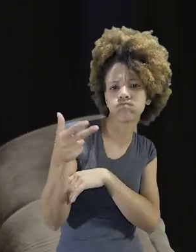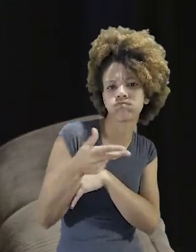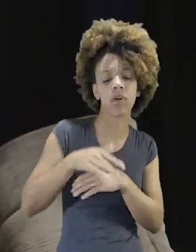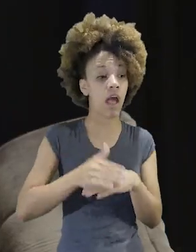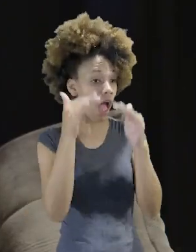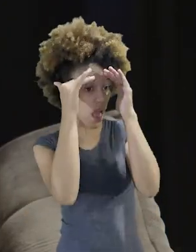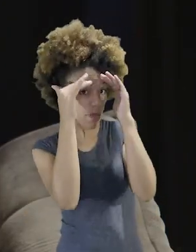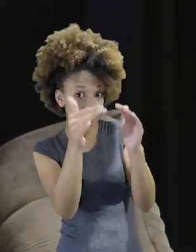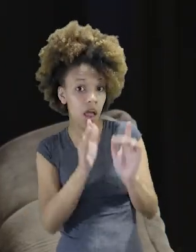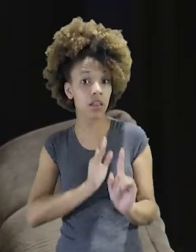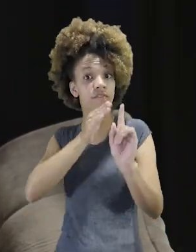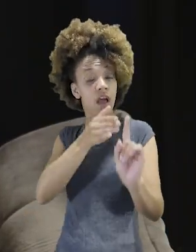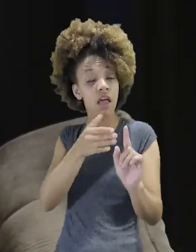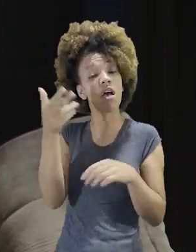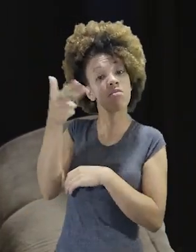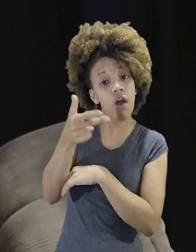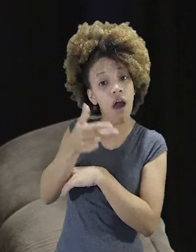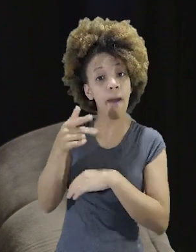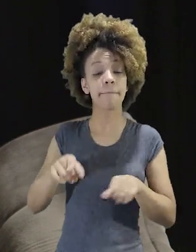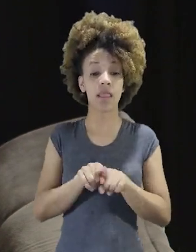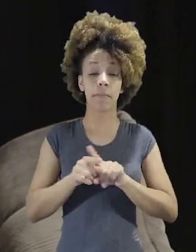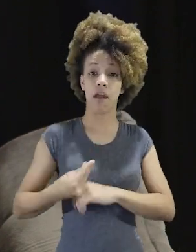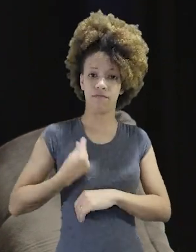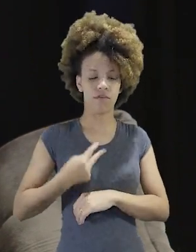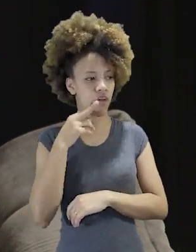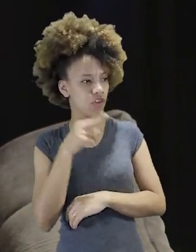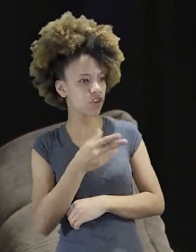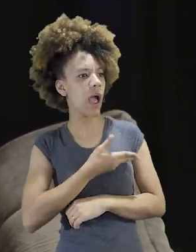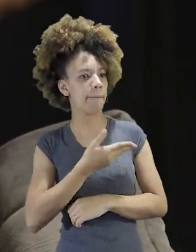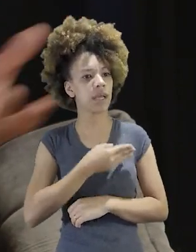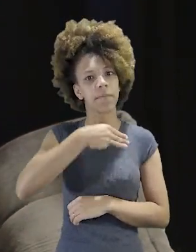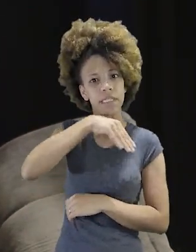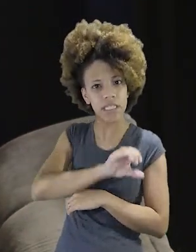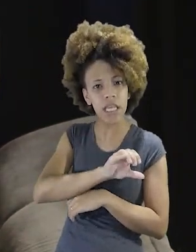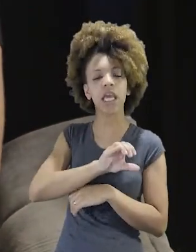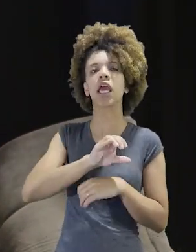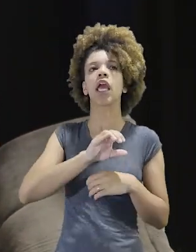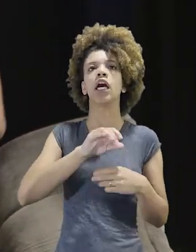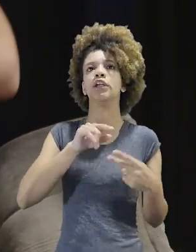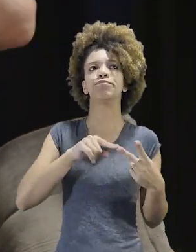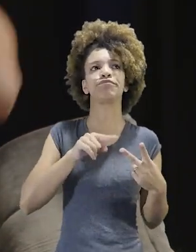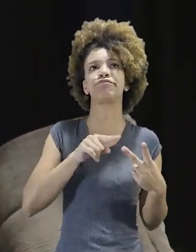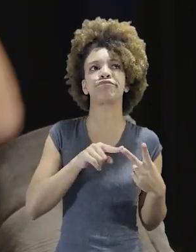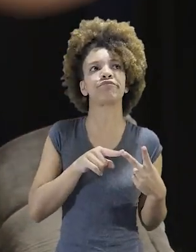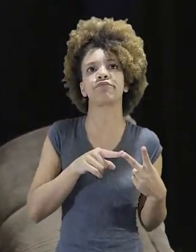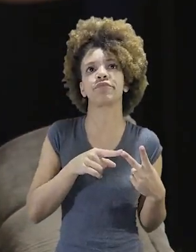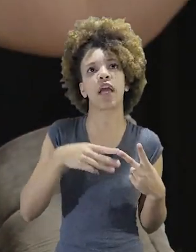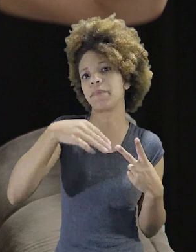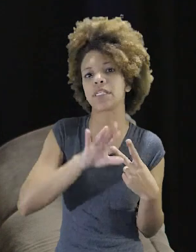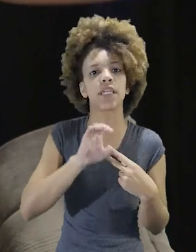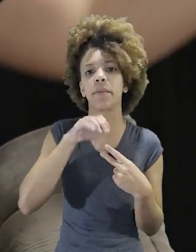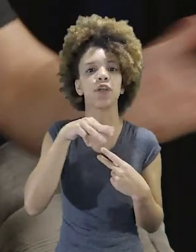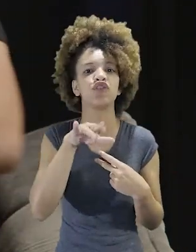é um cara que tipo é respeitado pela turma do Rap os caras convivem com você eu vejo que você é amigo dos caras do Emicida do Mc